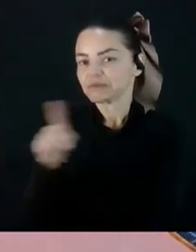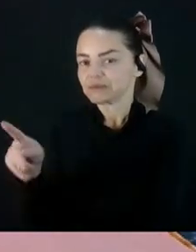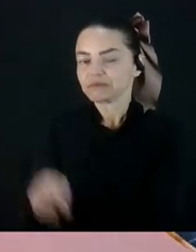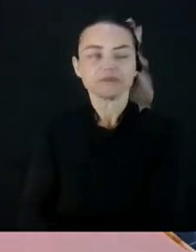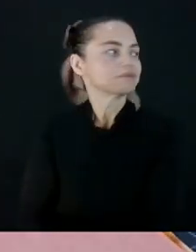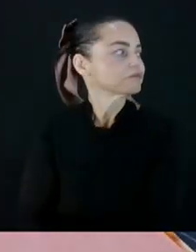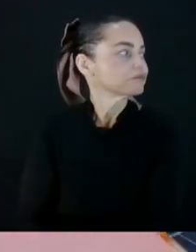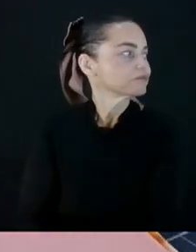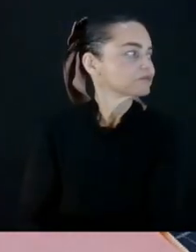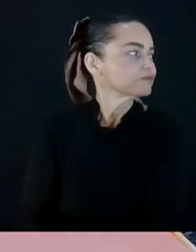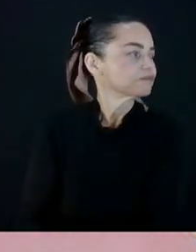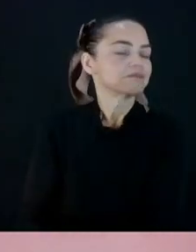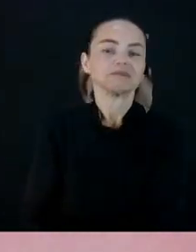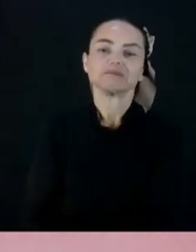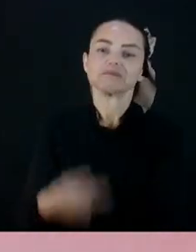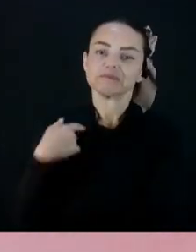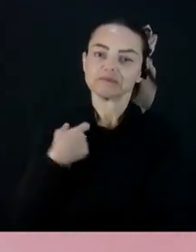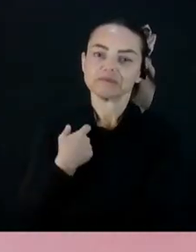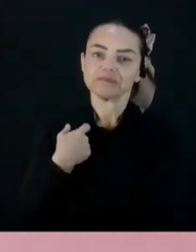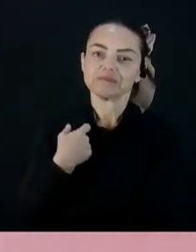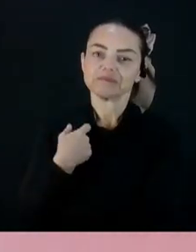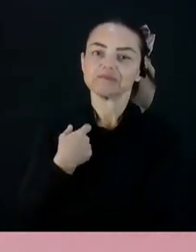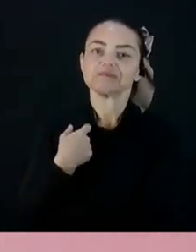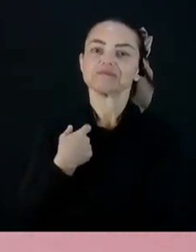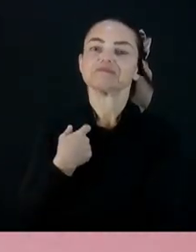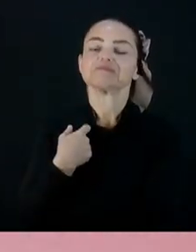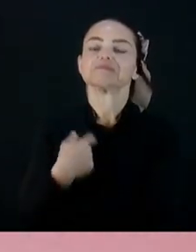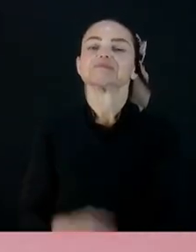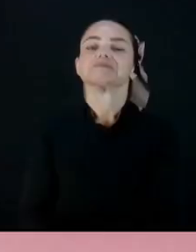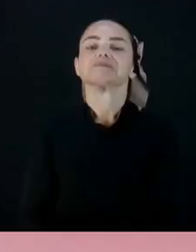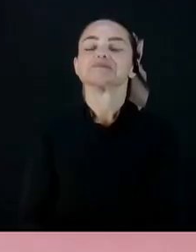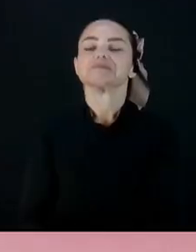O pé de máquina é o espaço que você deixa? Isso.